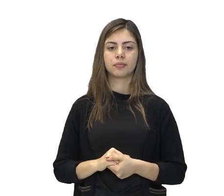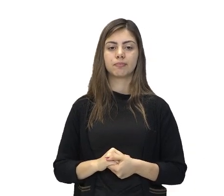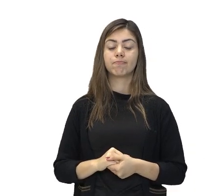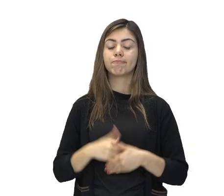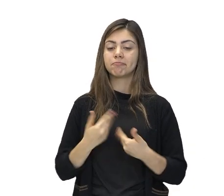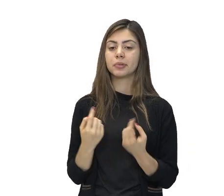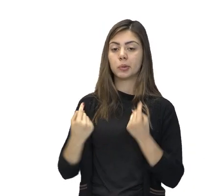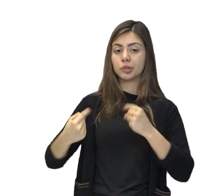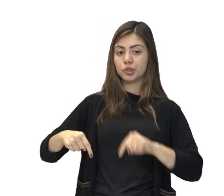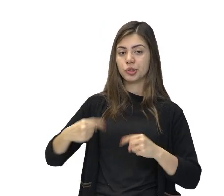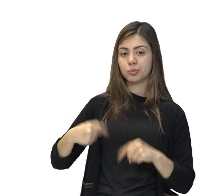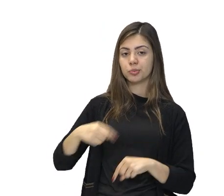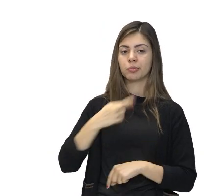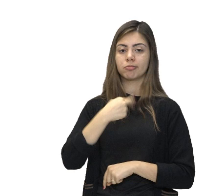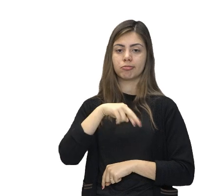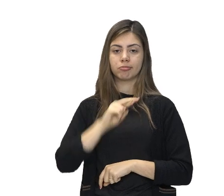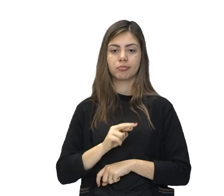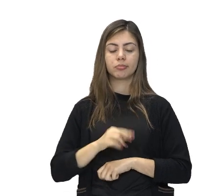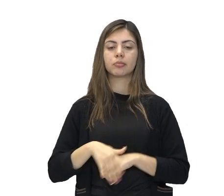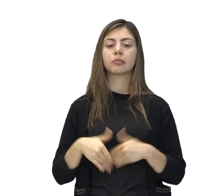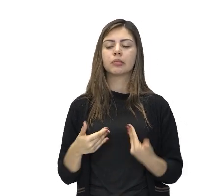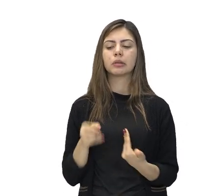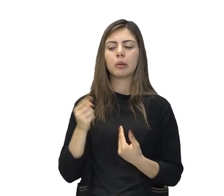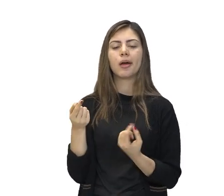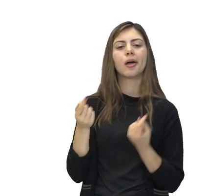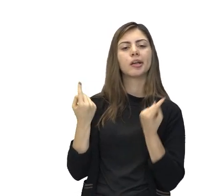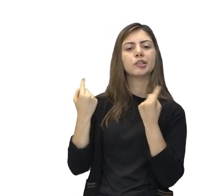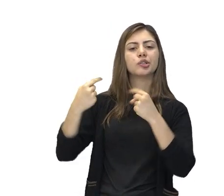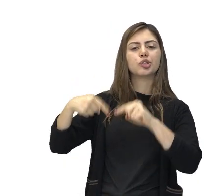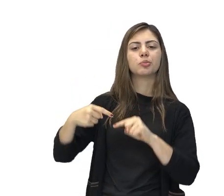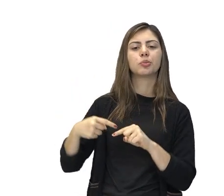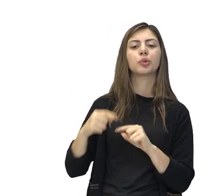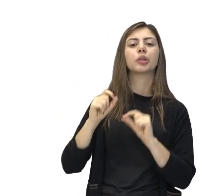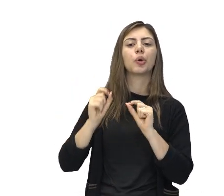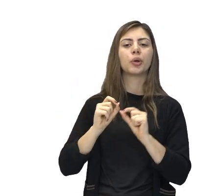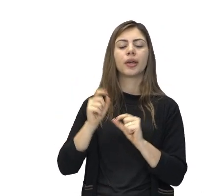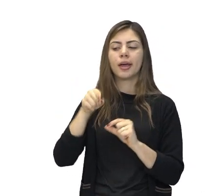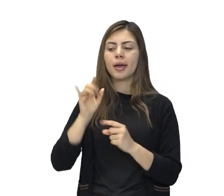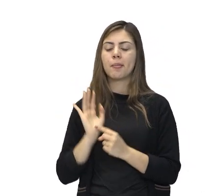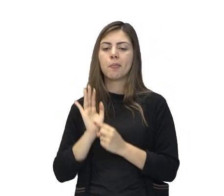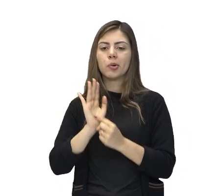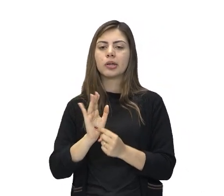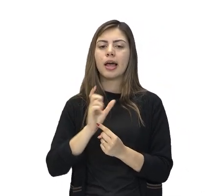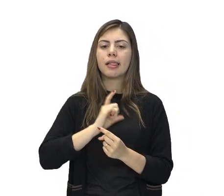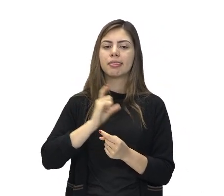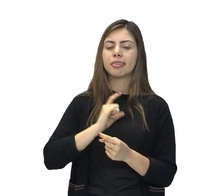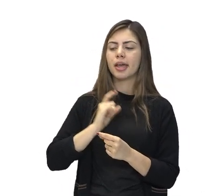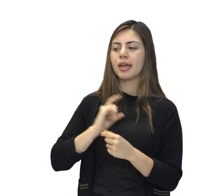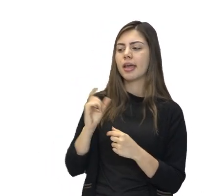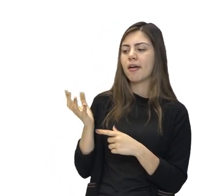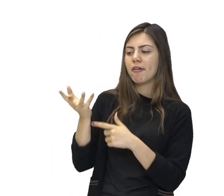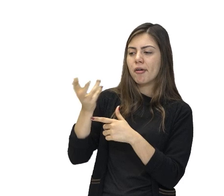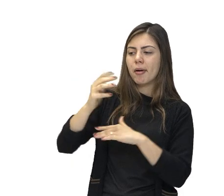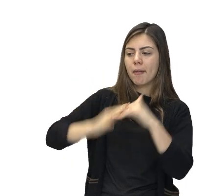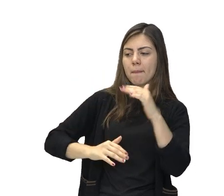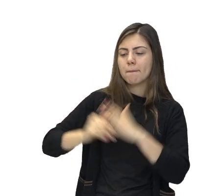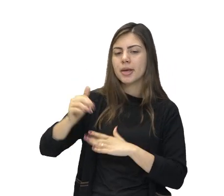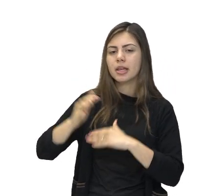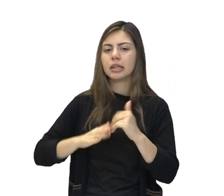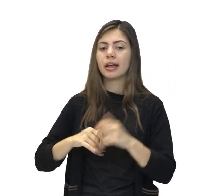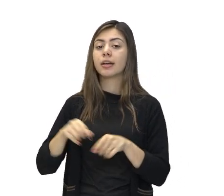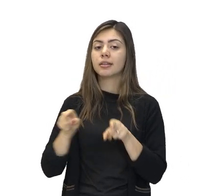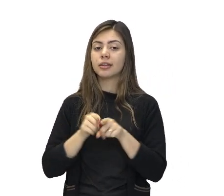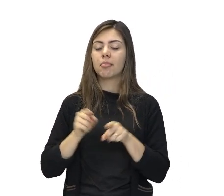Concurso Gospel. A proposta do concurso é mostrar muitos talentos, entre eles cantores que já vêm desenvolvendo